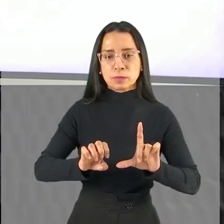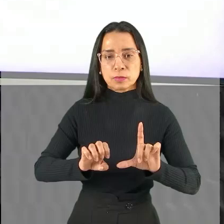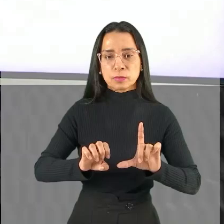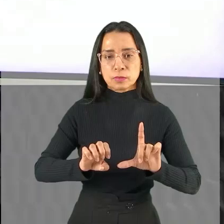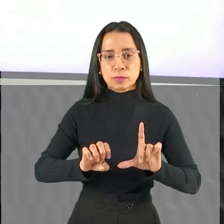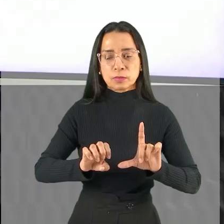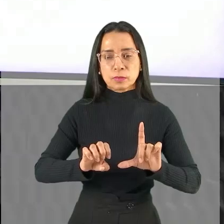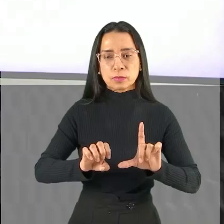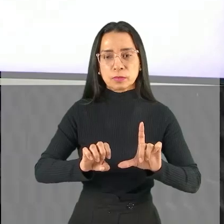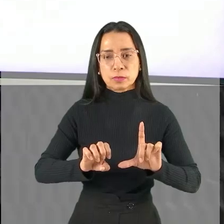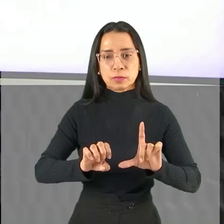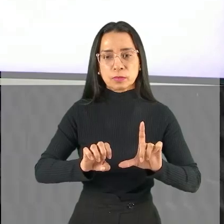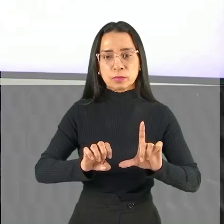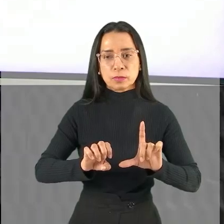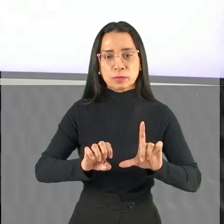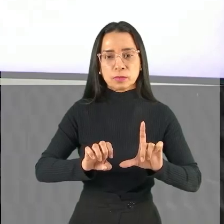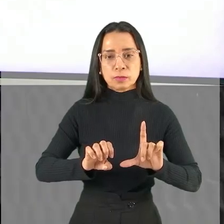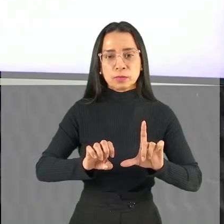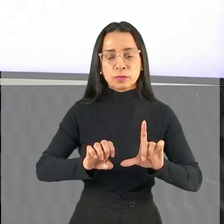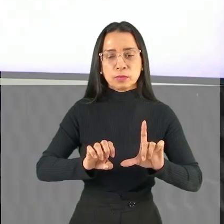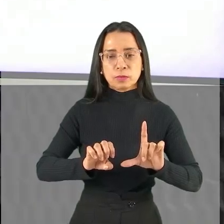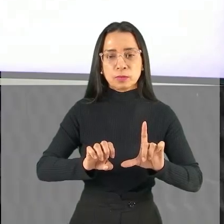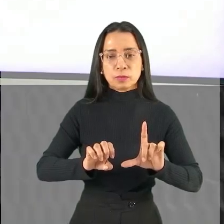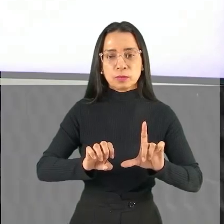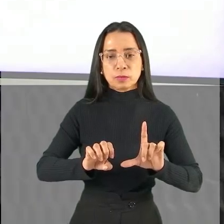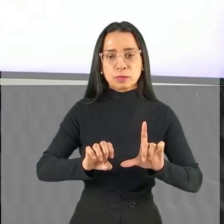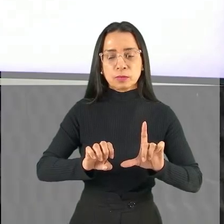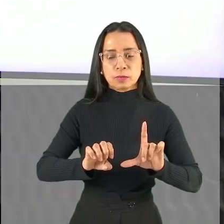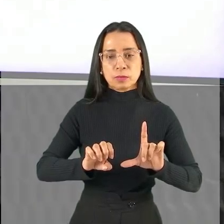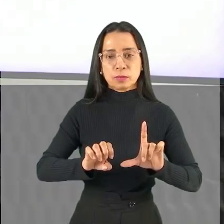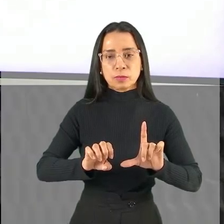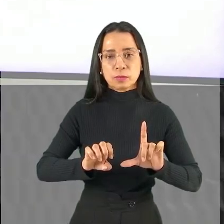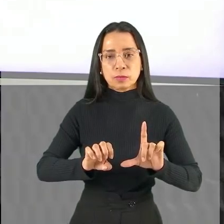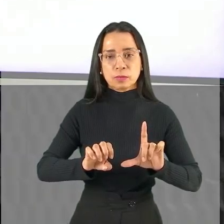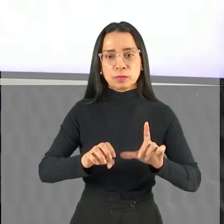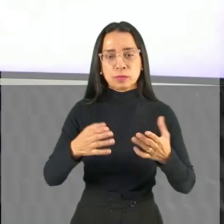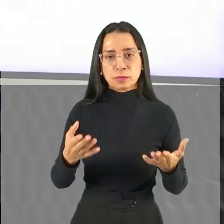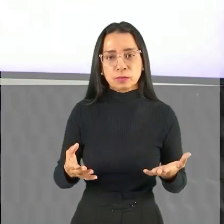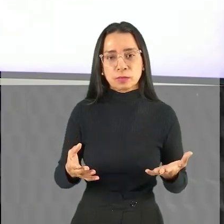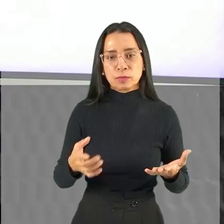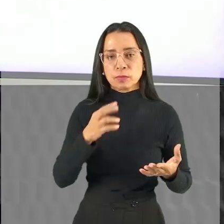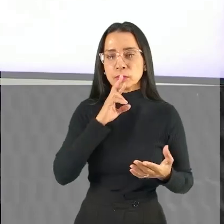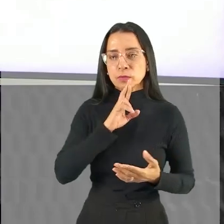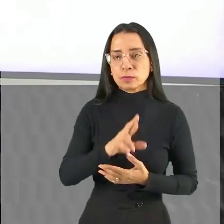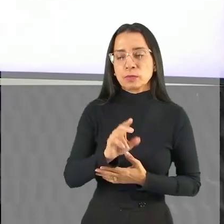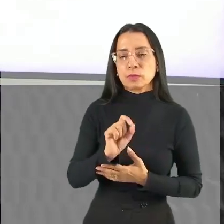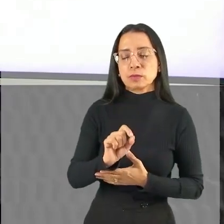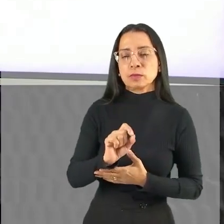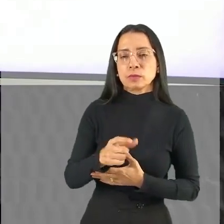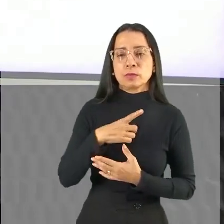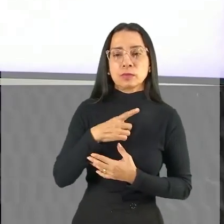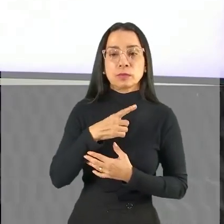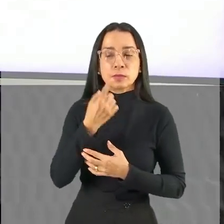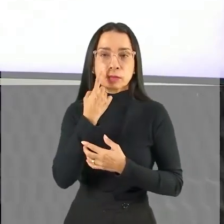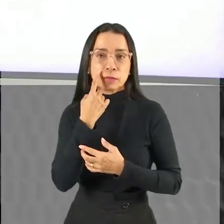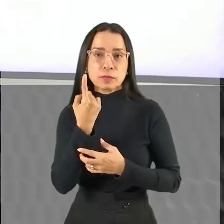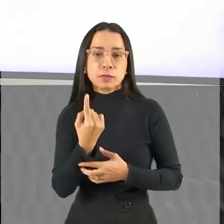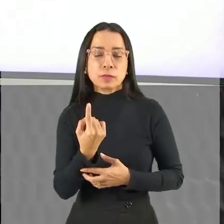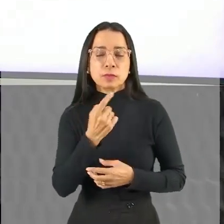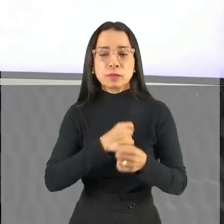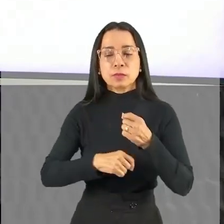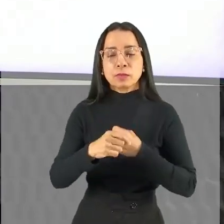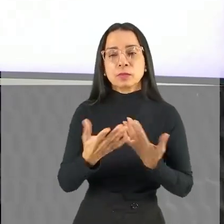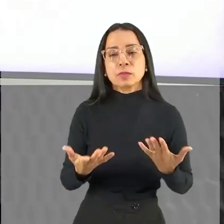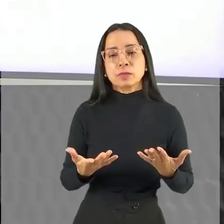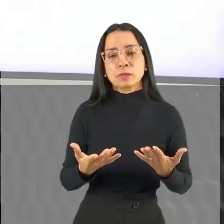aportamento dos navios que vinham comprar e vender produtos na colônia. Gente, essa é a alternativa que eu tenho que olhar para ela e dizer